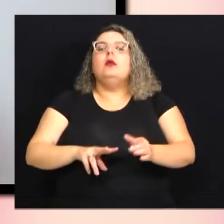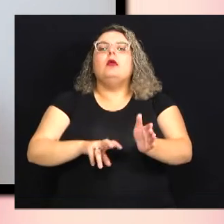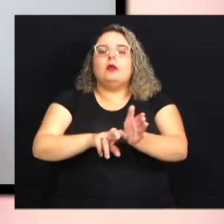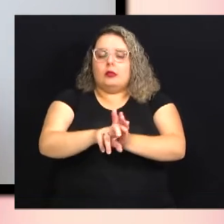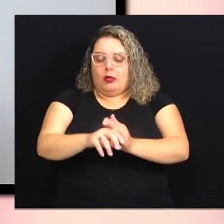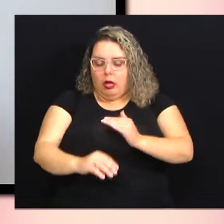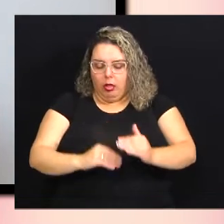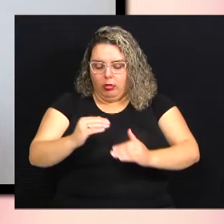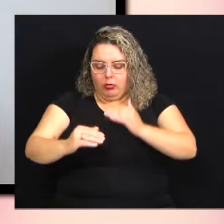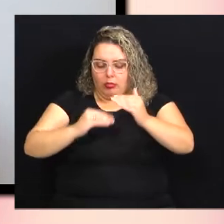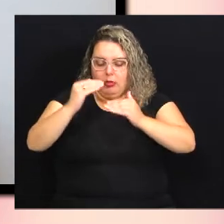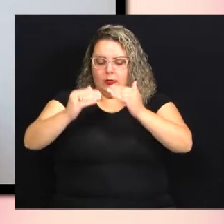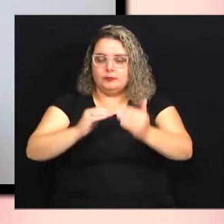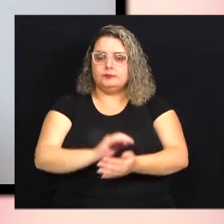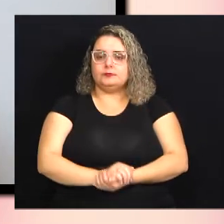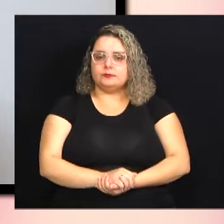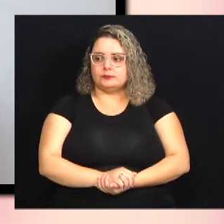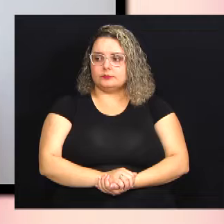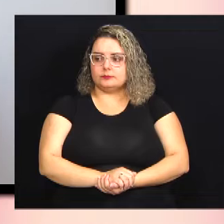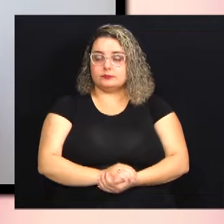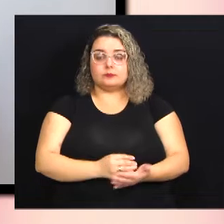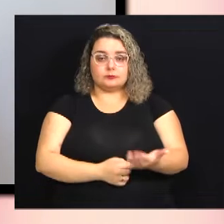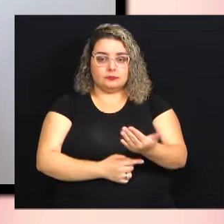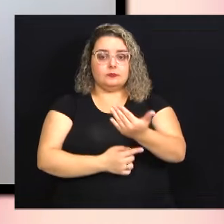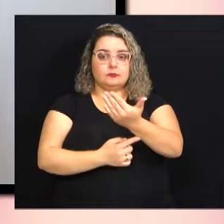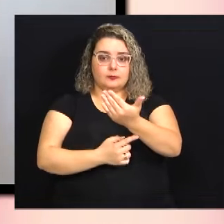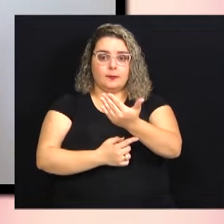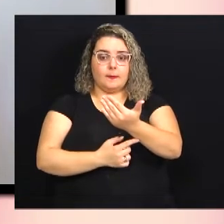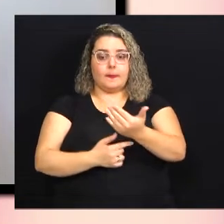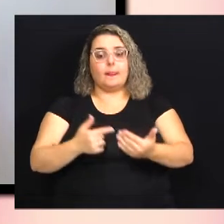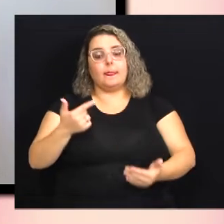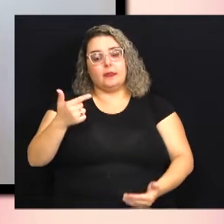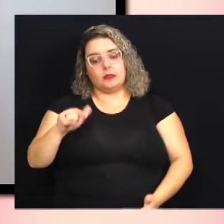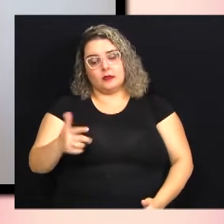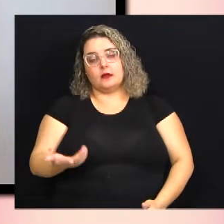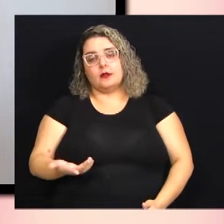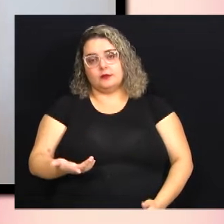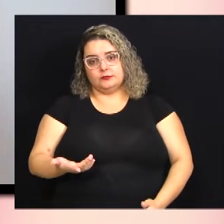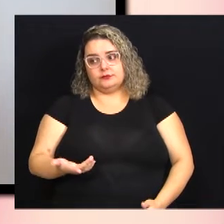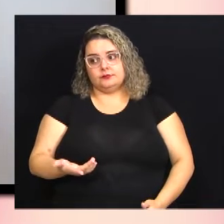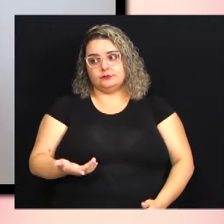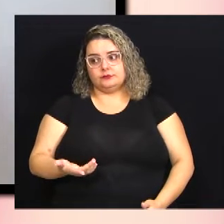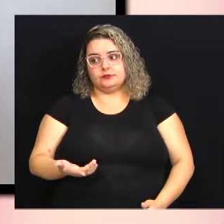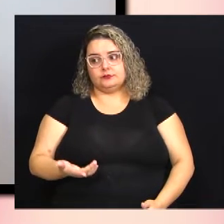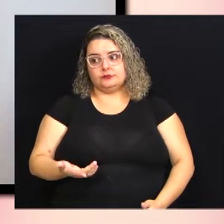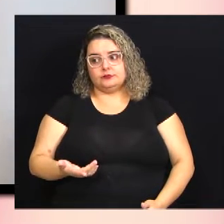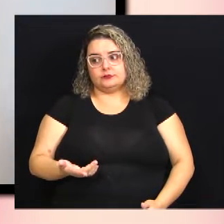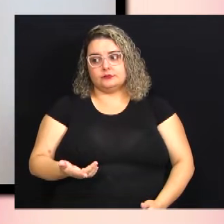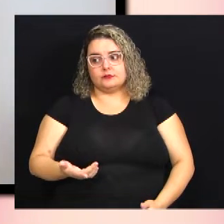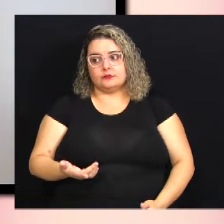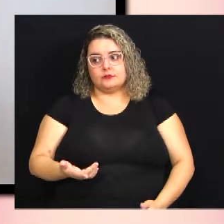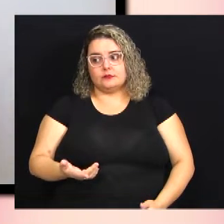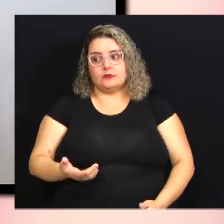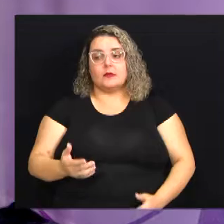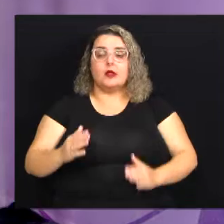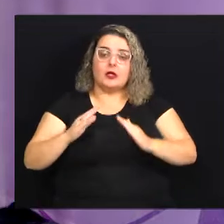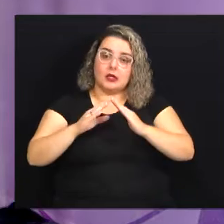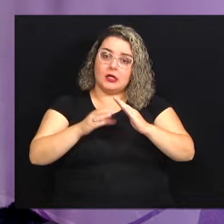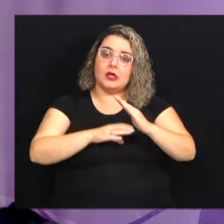evolução de tecnologias, continua sendo preponderantemente